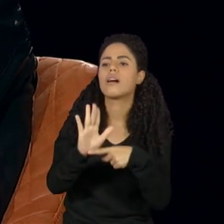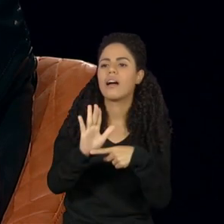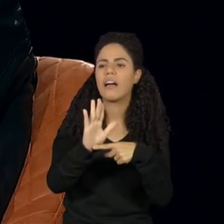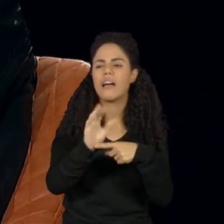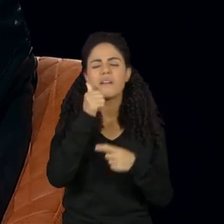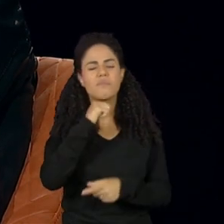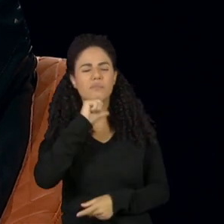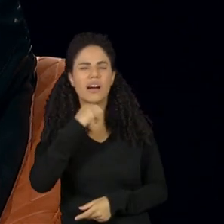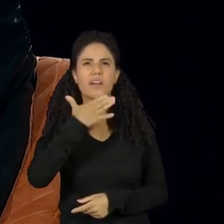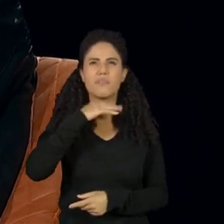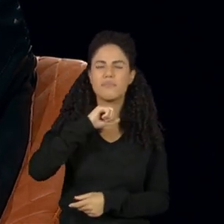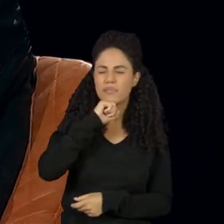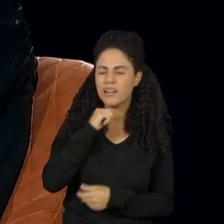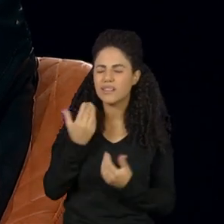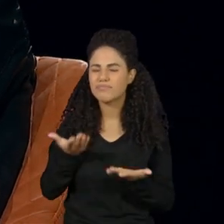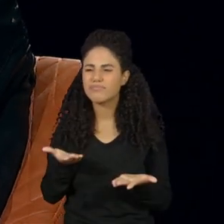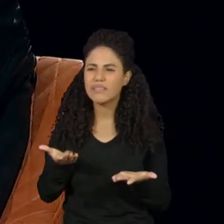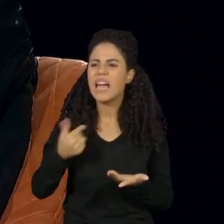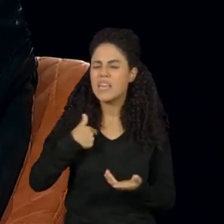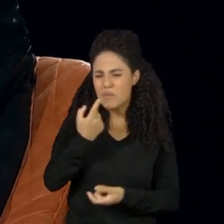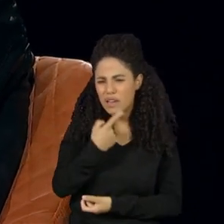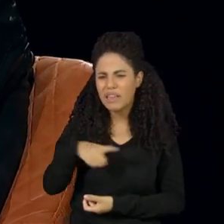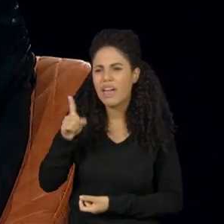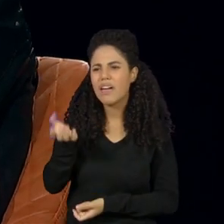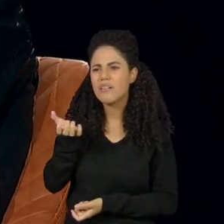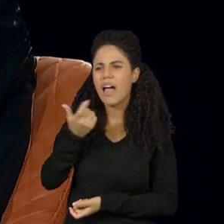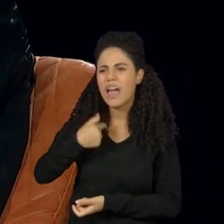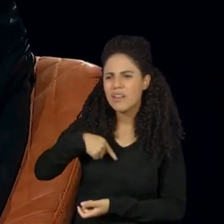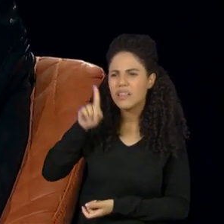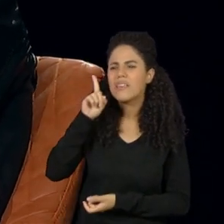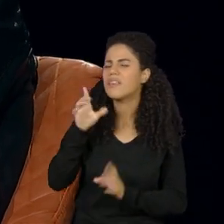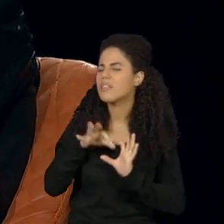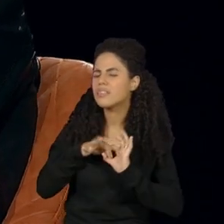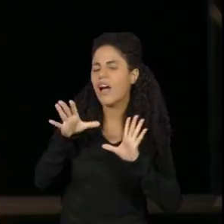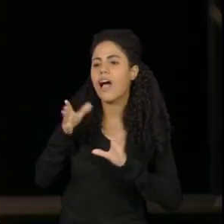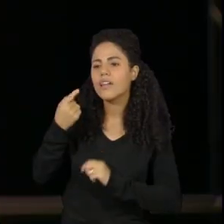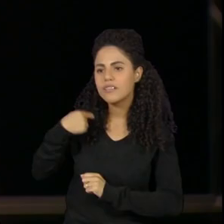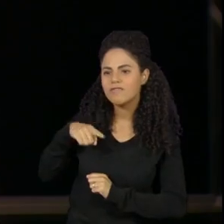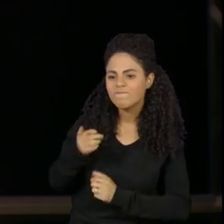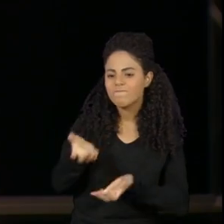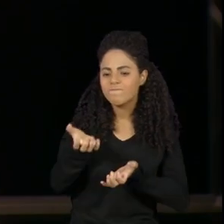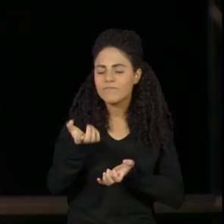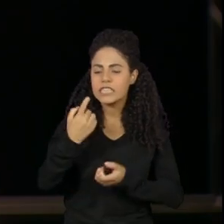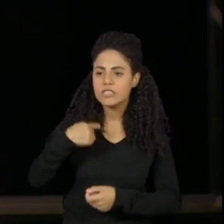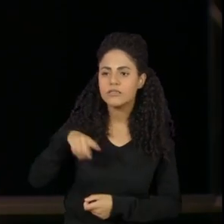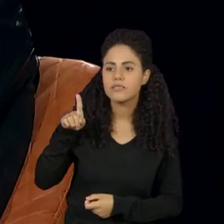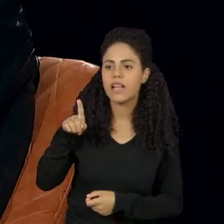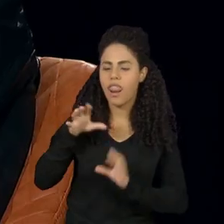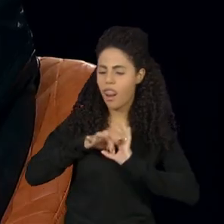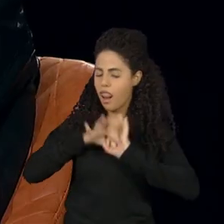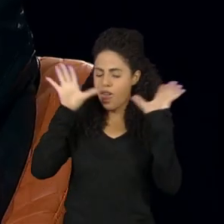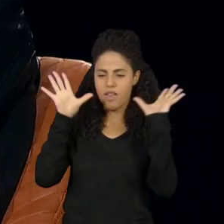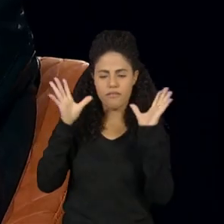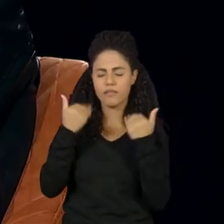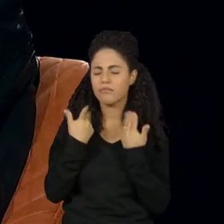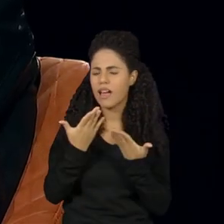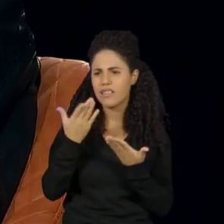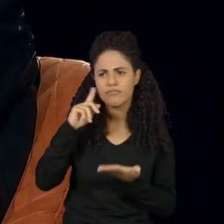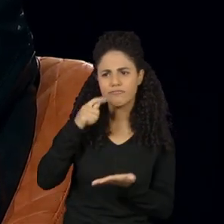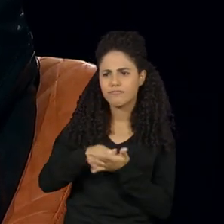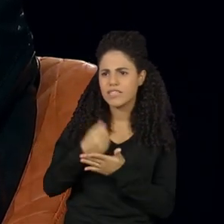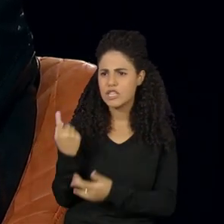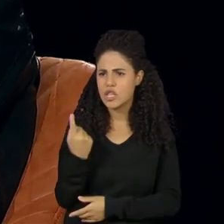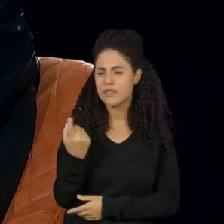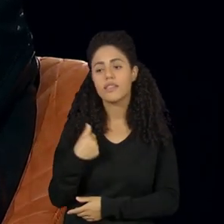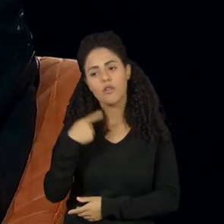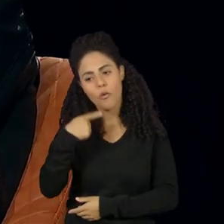meu pai, sabe? Era vontade de ver qual é, sair fora já cedo, já, né? E aí eu fui para o seminário com